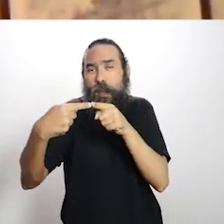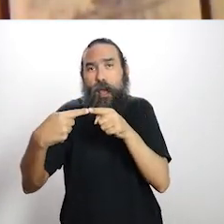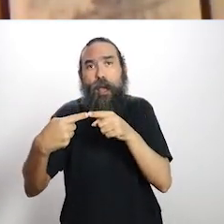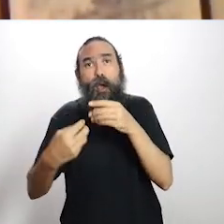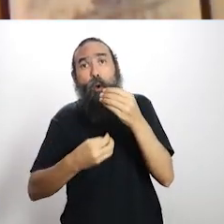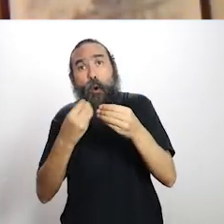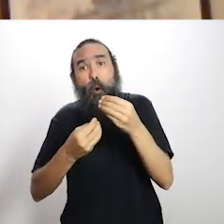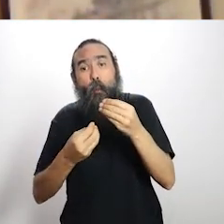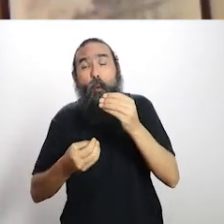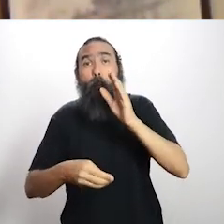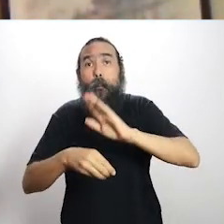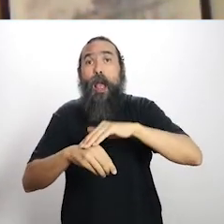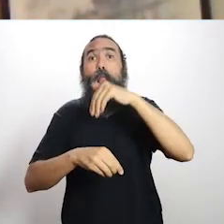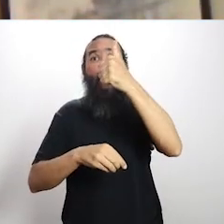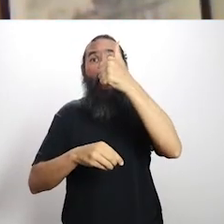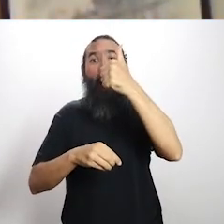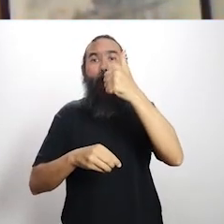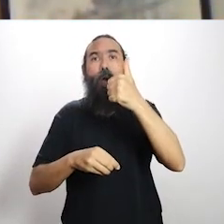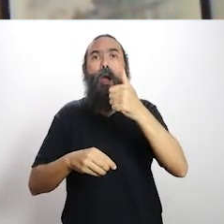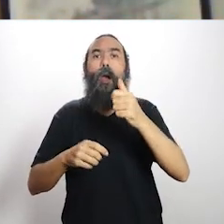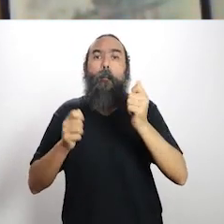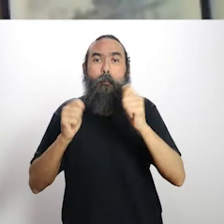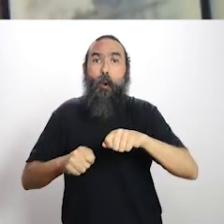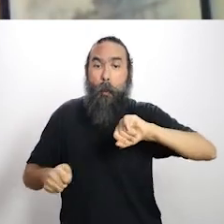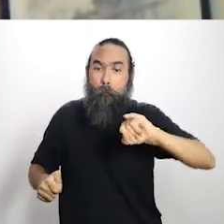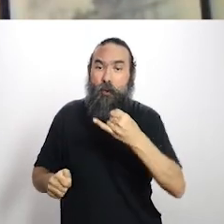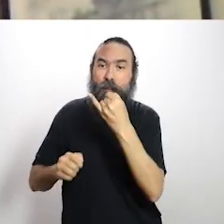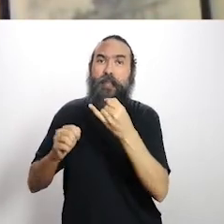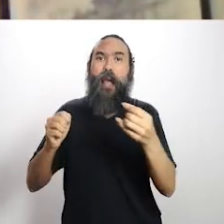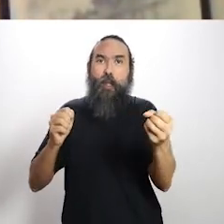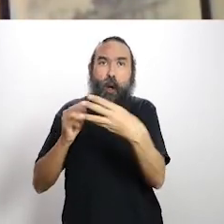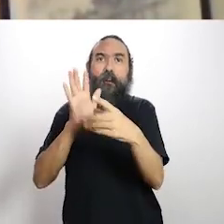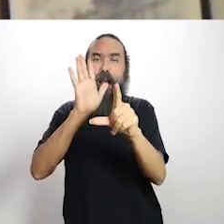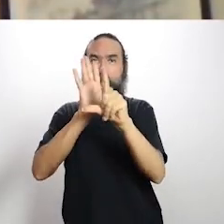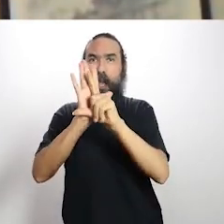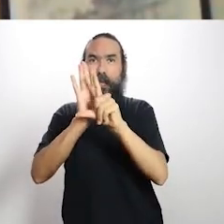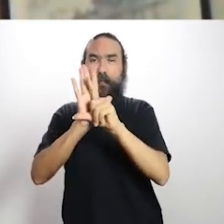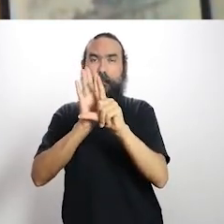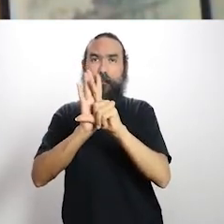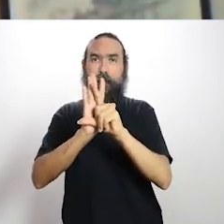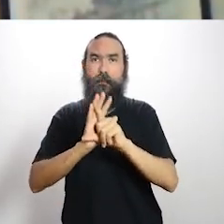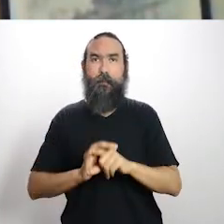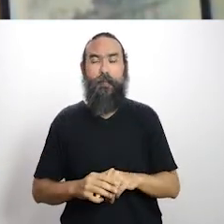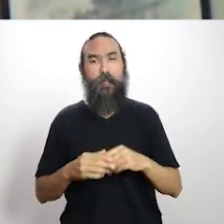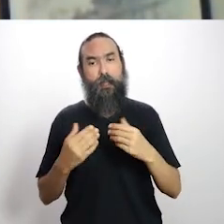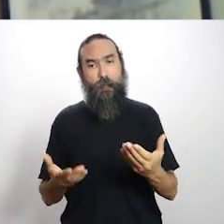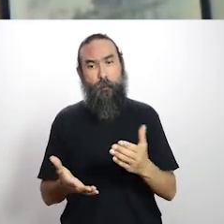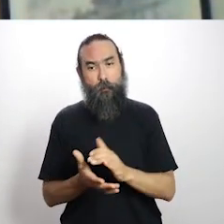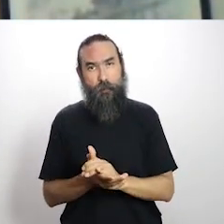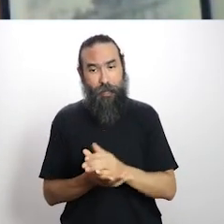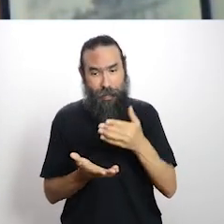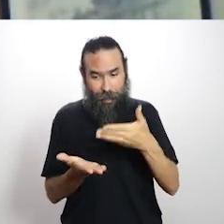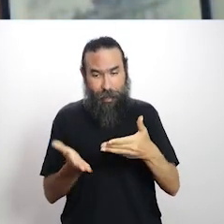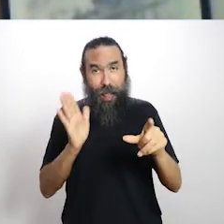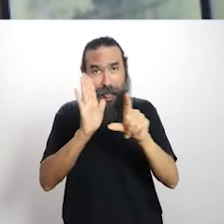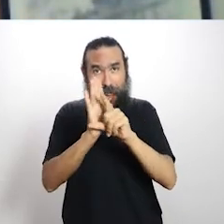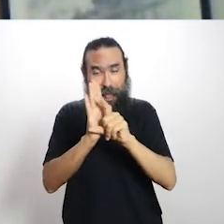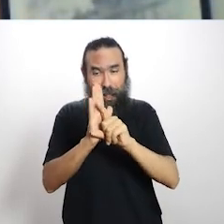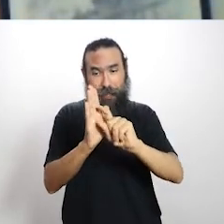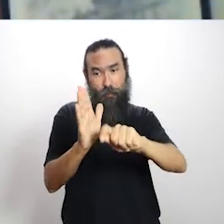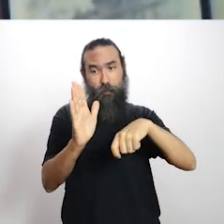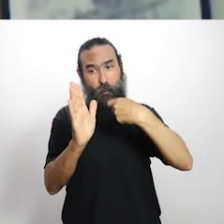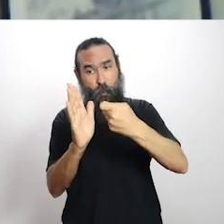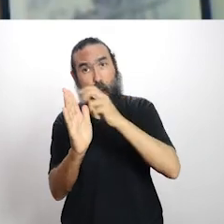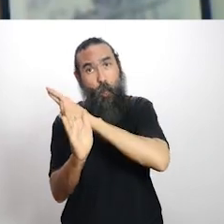expressão da alma brasileira dos nossos poetas ela é uma lei generosa é uma lei da emergência mas que